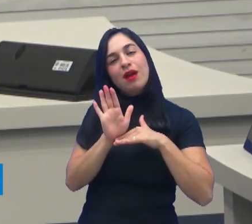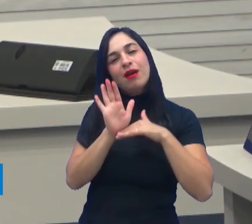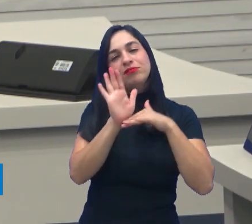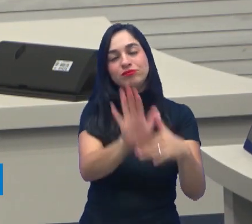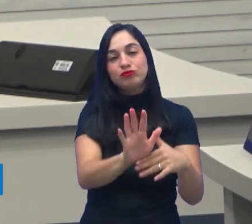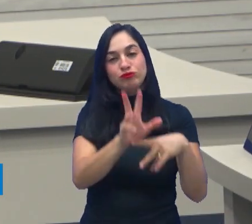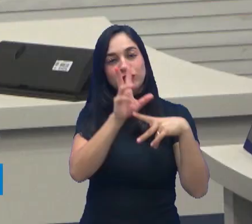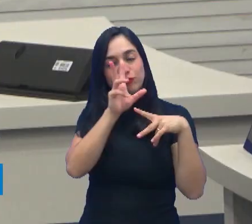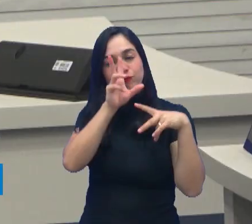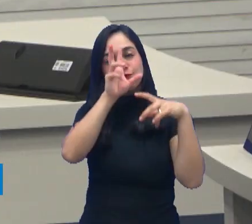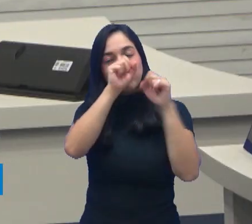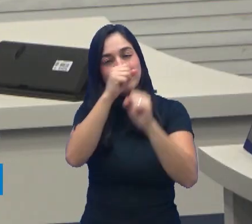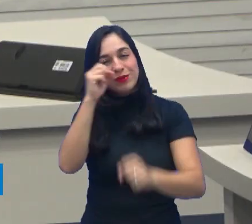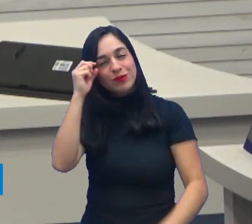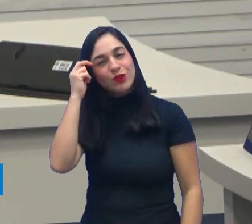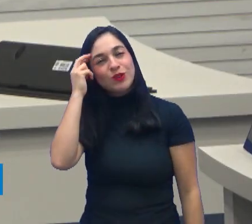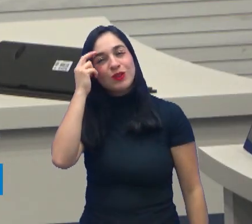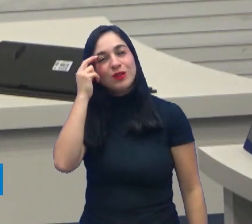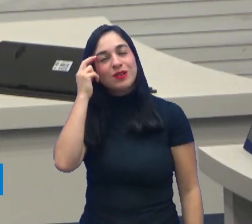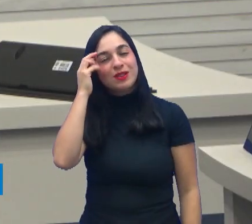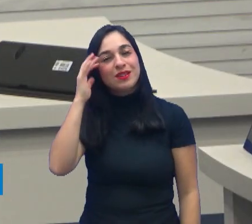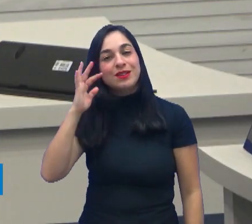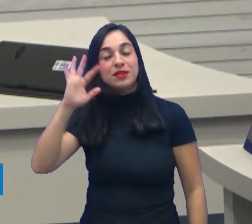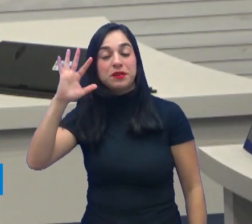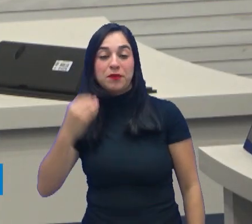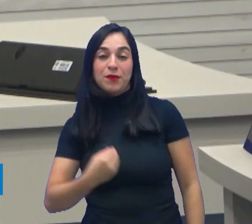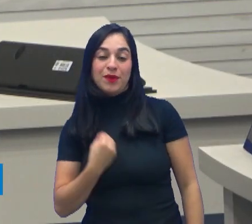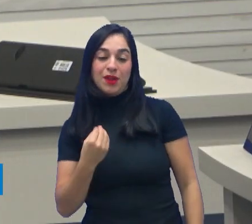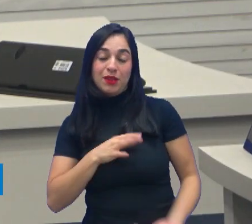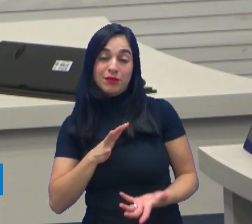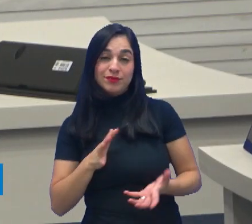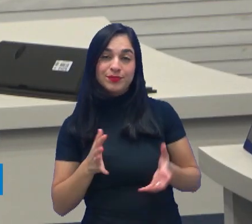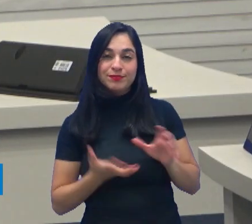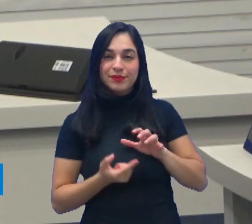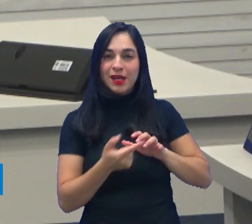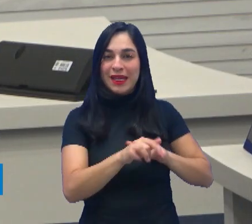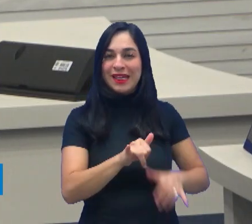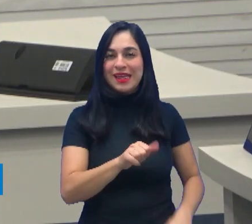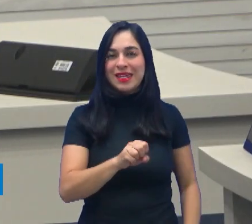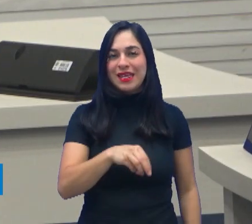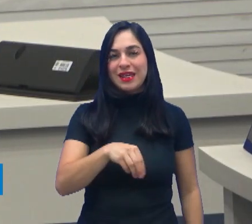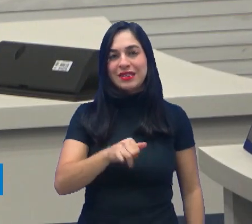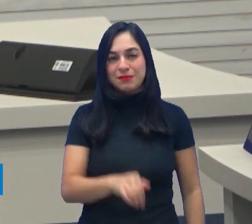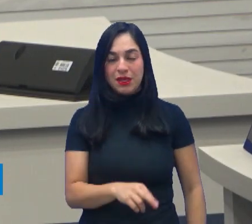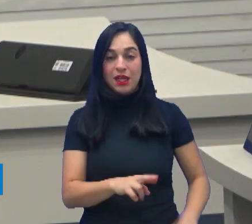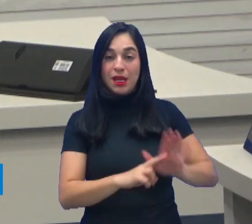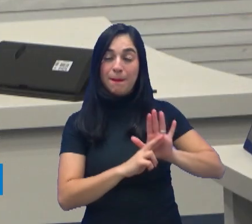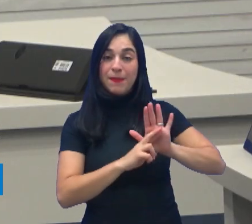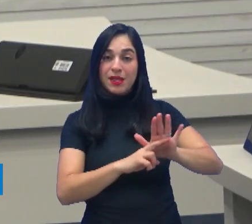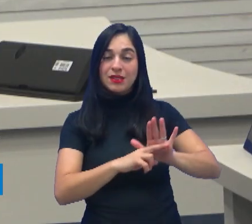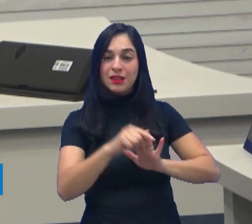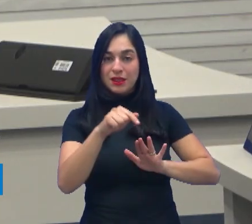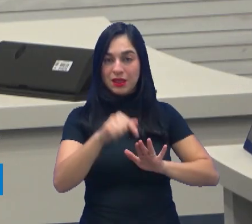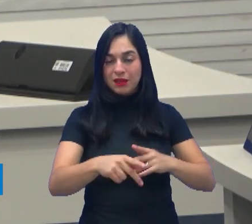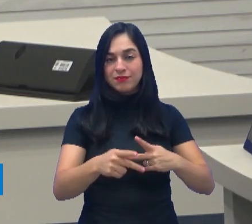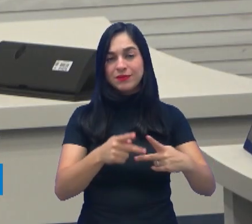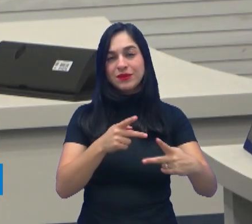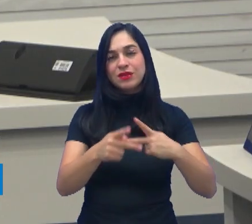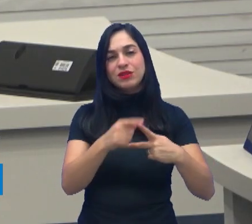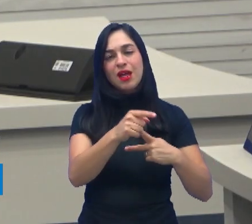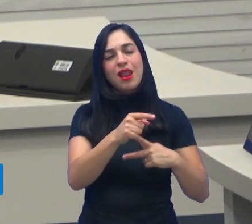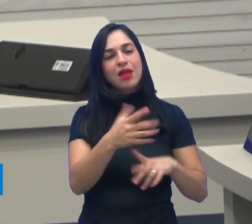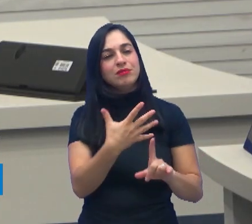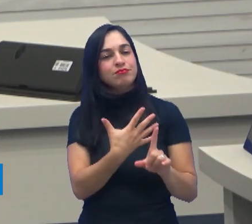e transformar vidas. A Yasmin hoje representa muito bem a nossa cidade e se torna